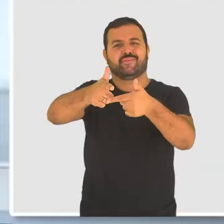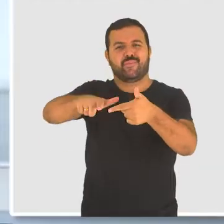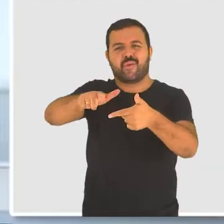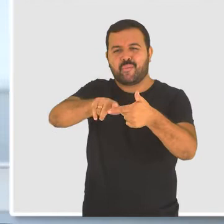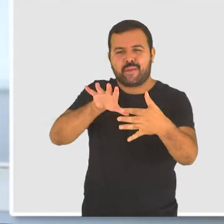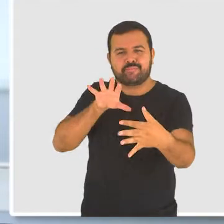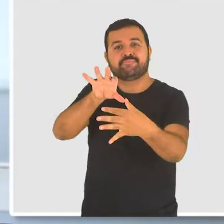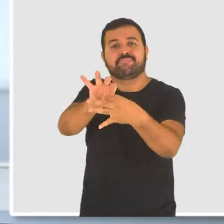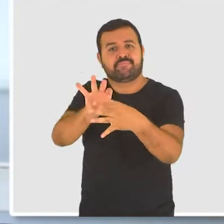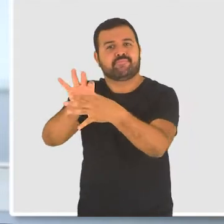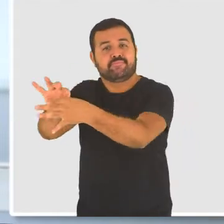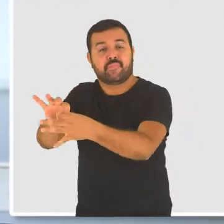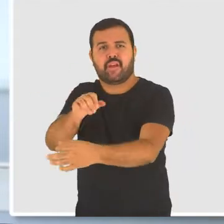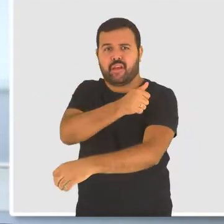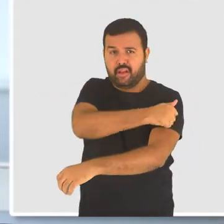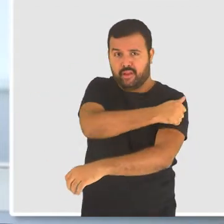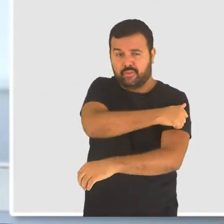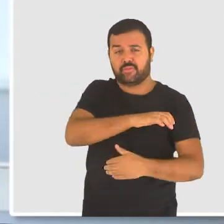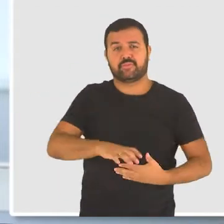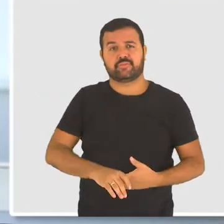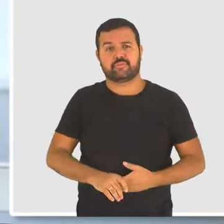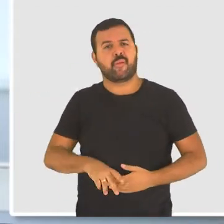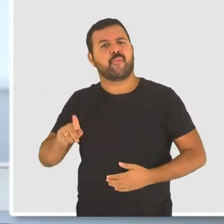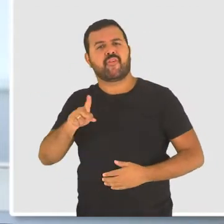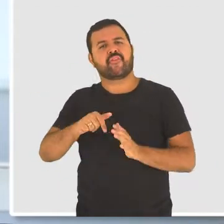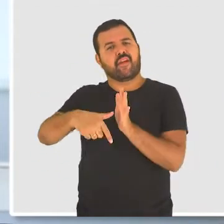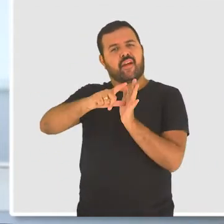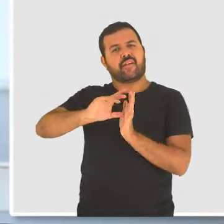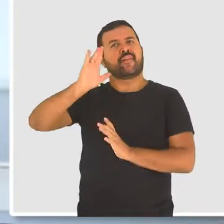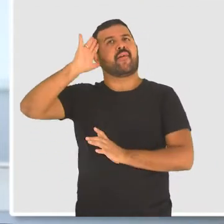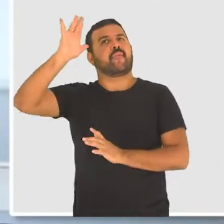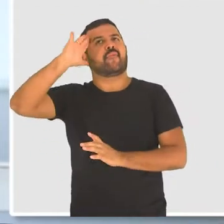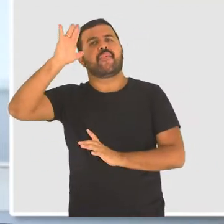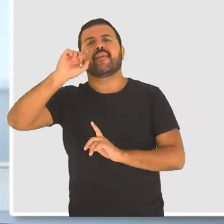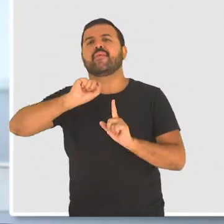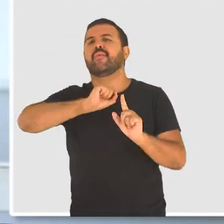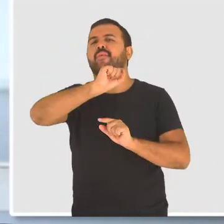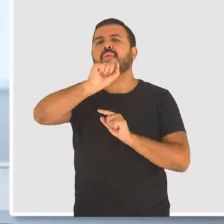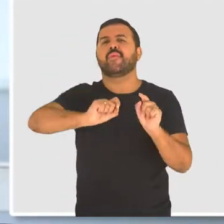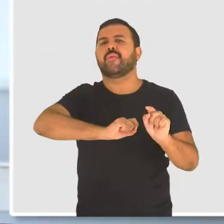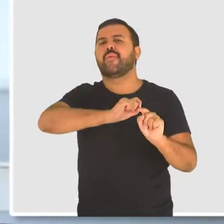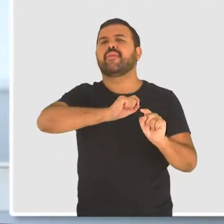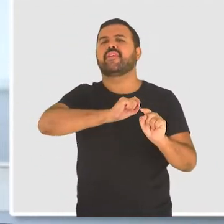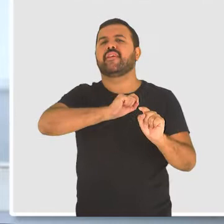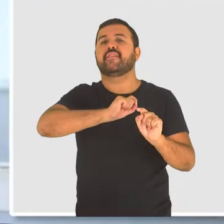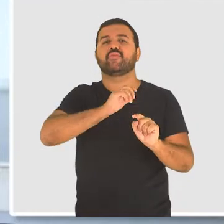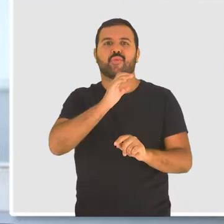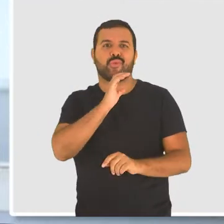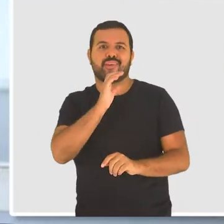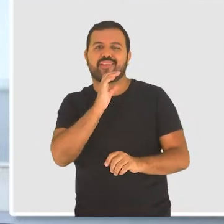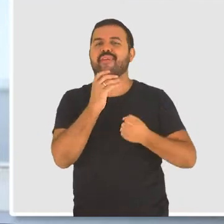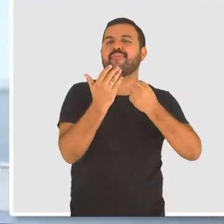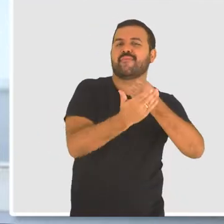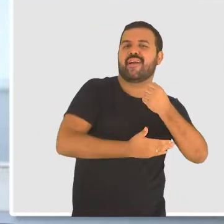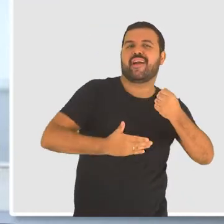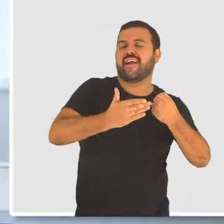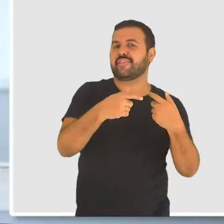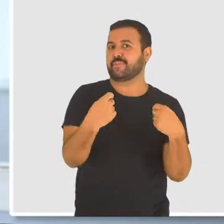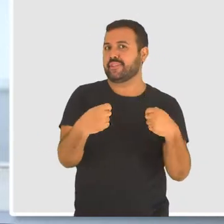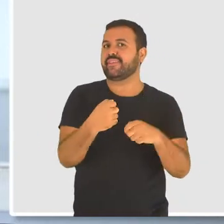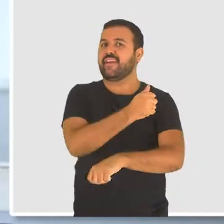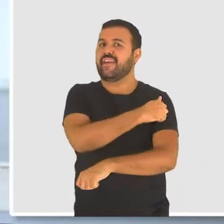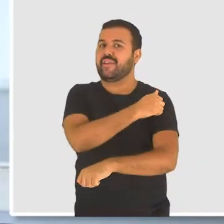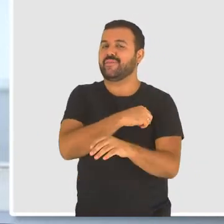os requisitos, os pré-requisitos que os alunos devam ter para resolver esse problema?